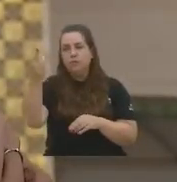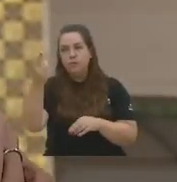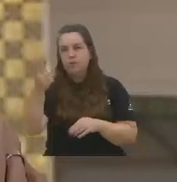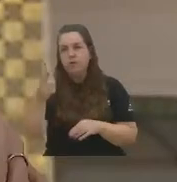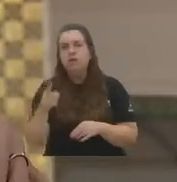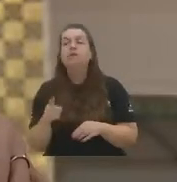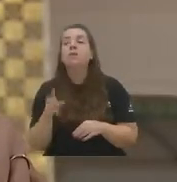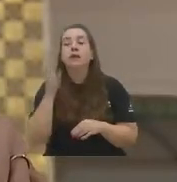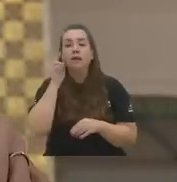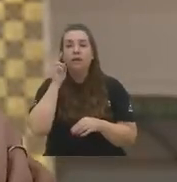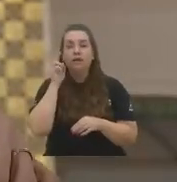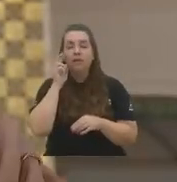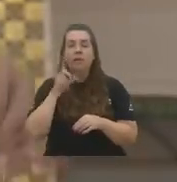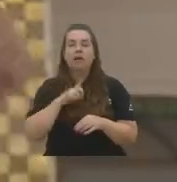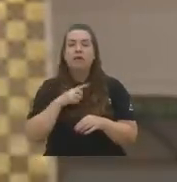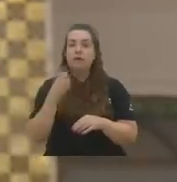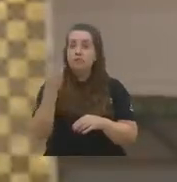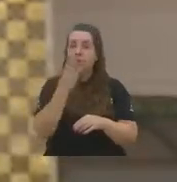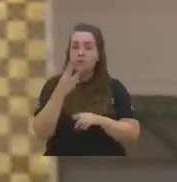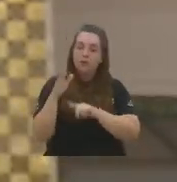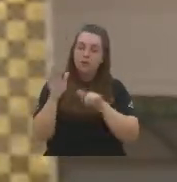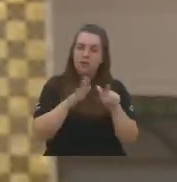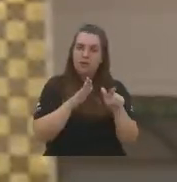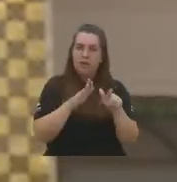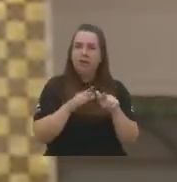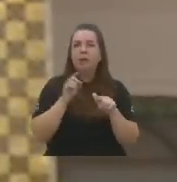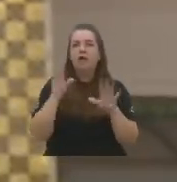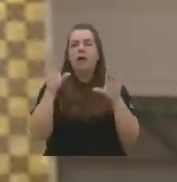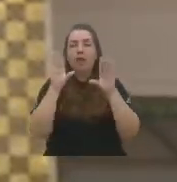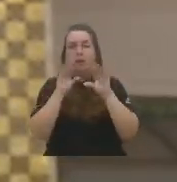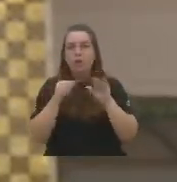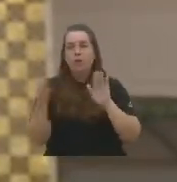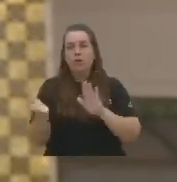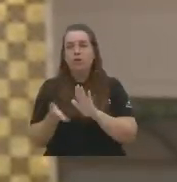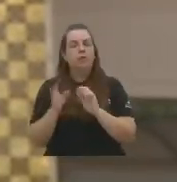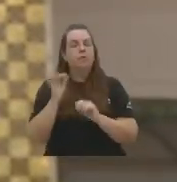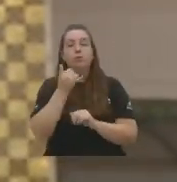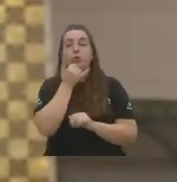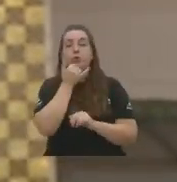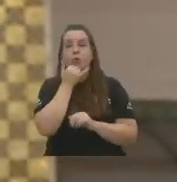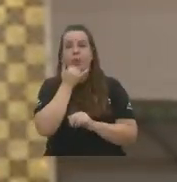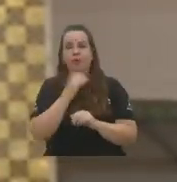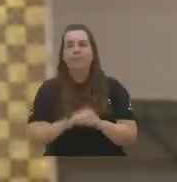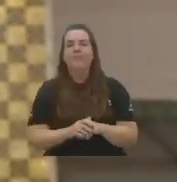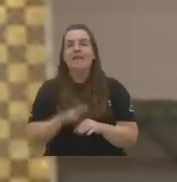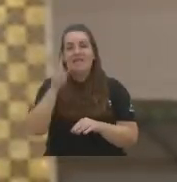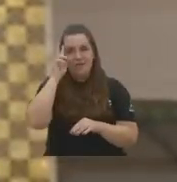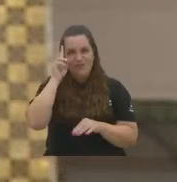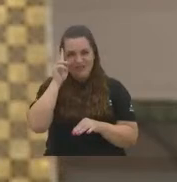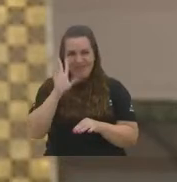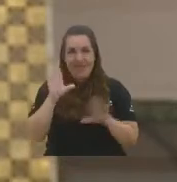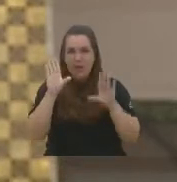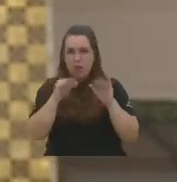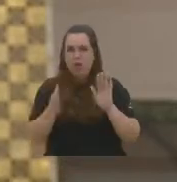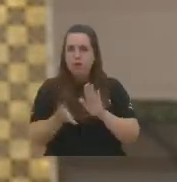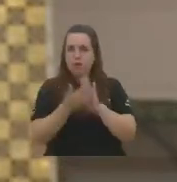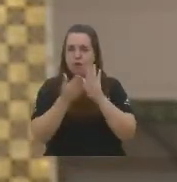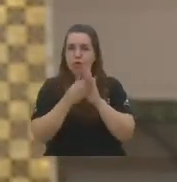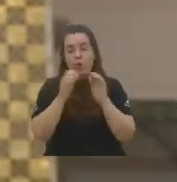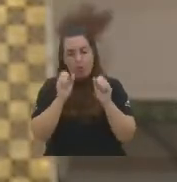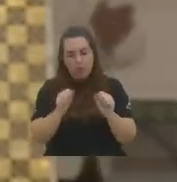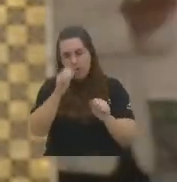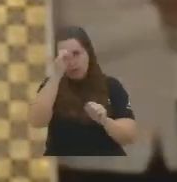horas, teremos a terceira semana da série da Noite de Louvor, com o tema O Poder do Espírito Santo, e você